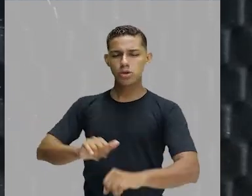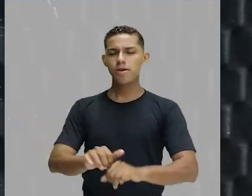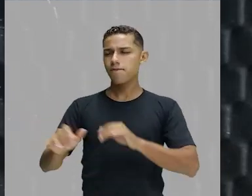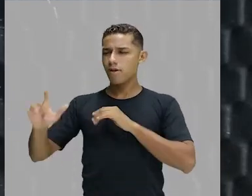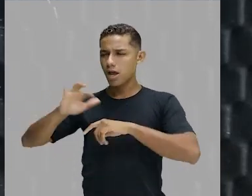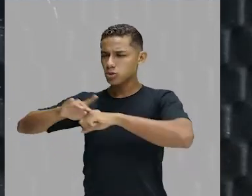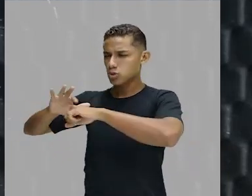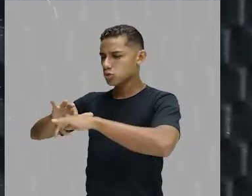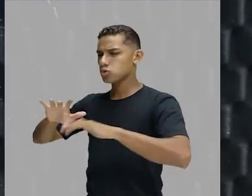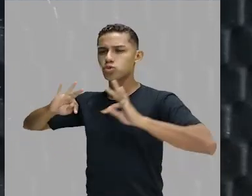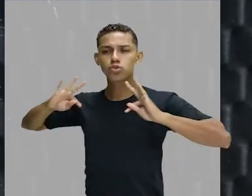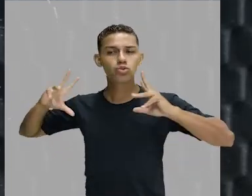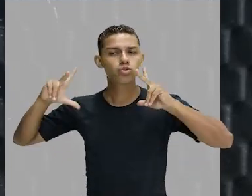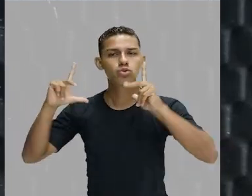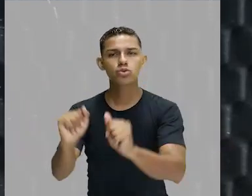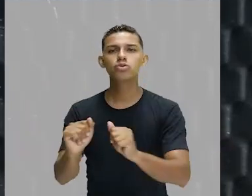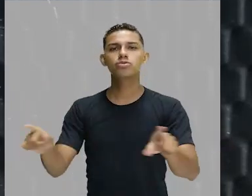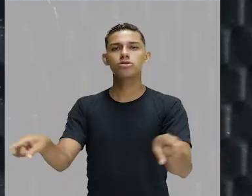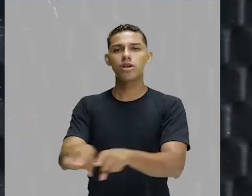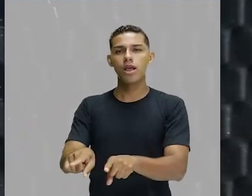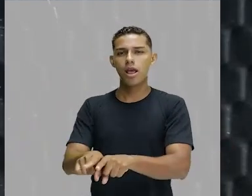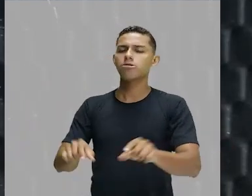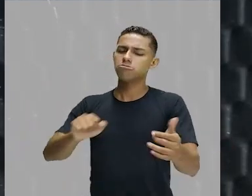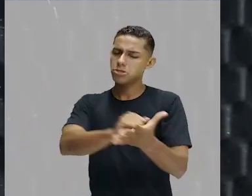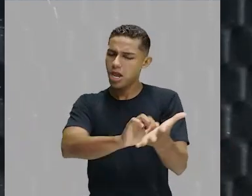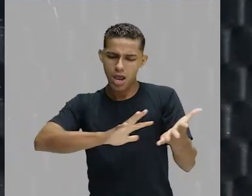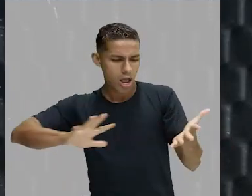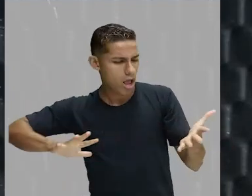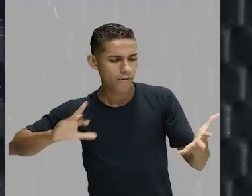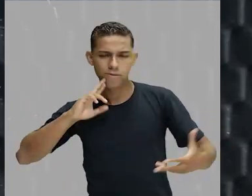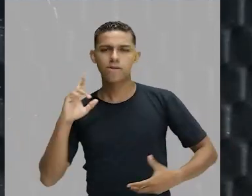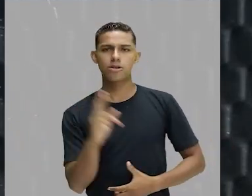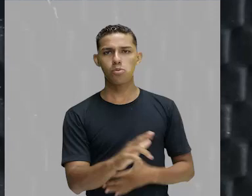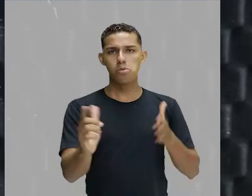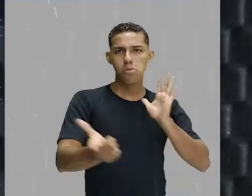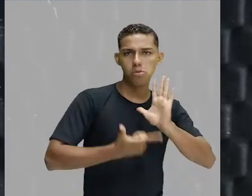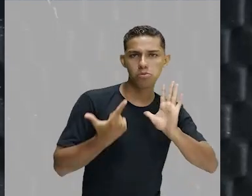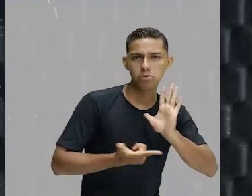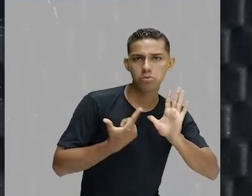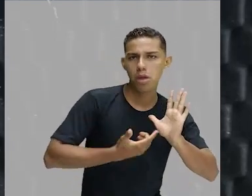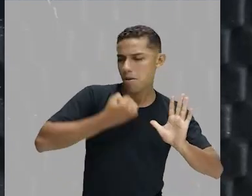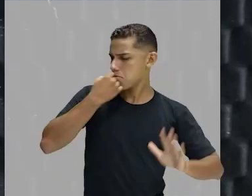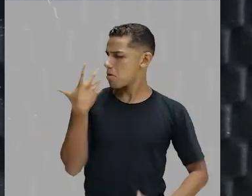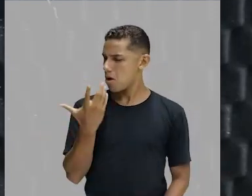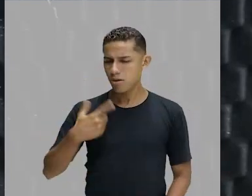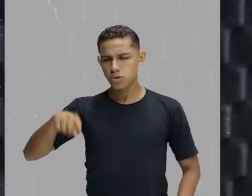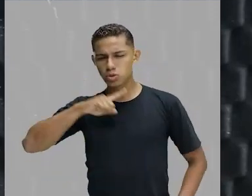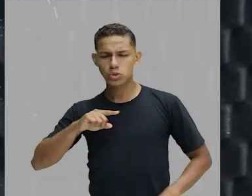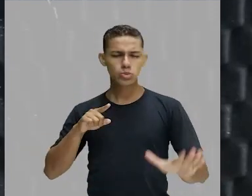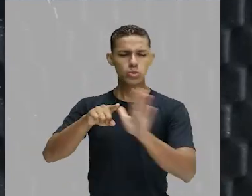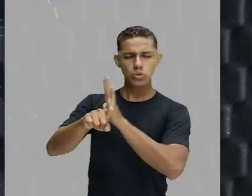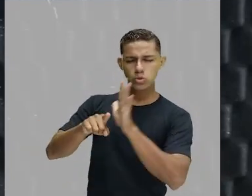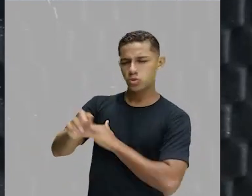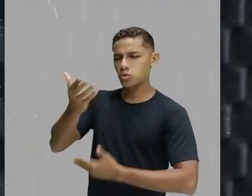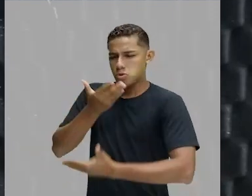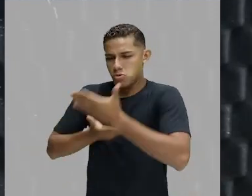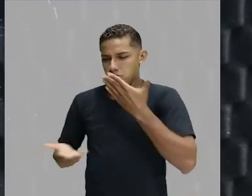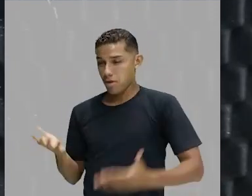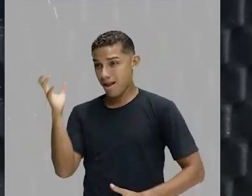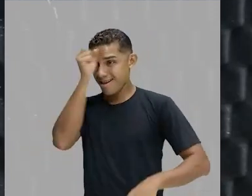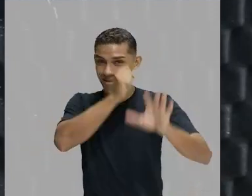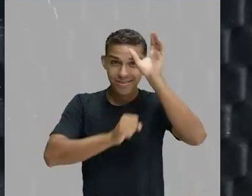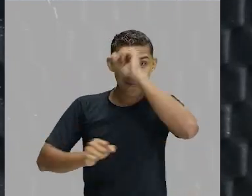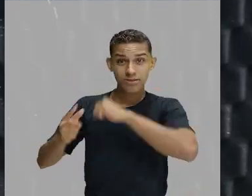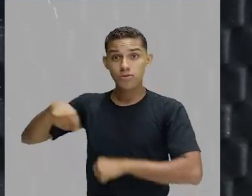você. E ainda assim, com muita atividade e apostilas interessantes para vocês tirarem as dúvidas de vocês. Lá vocês